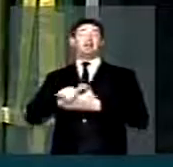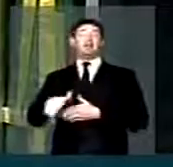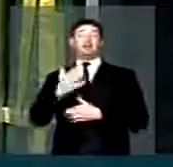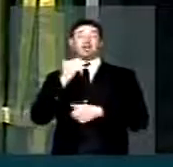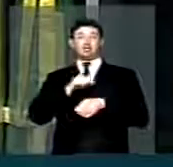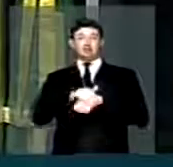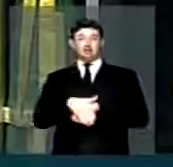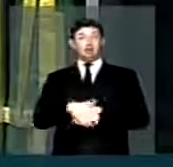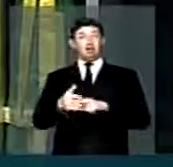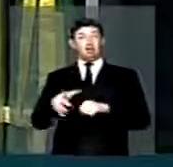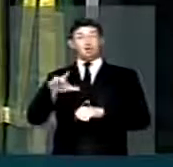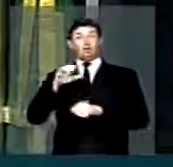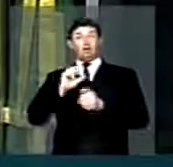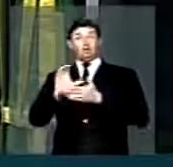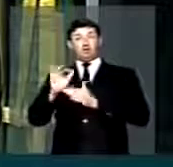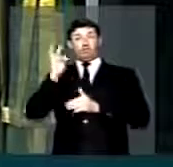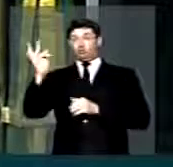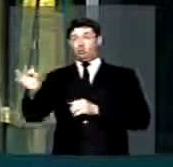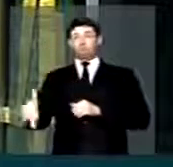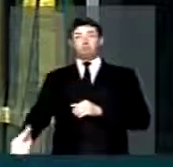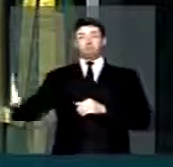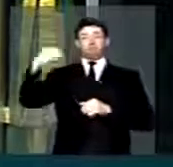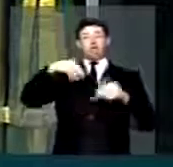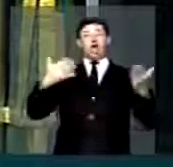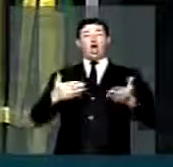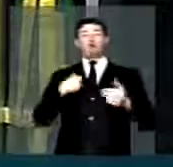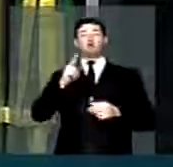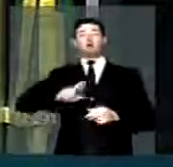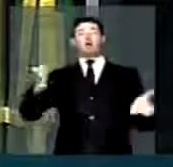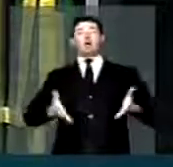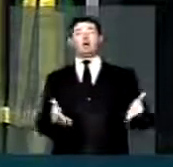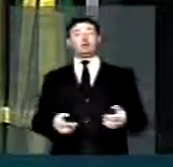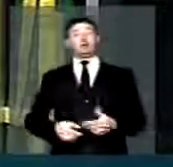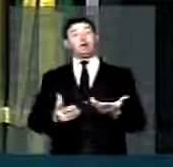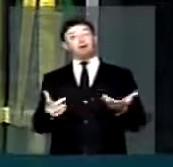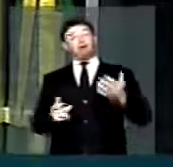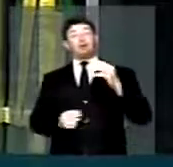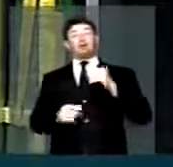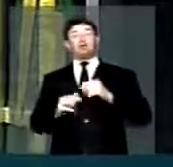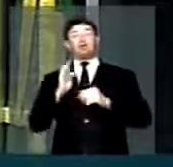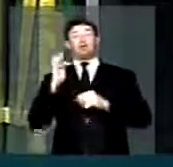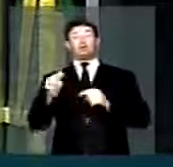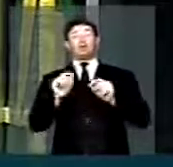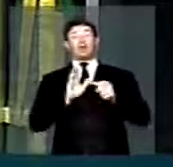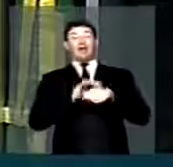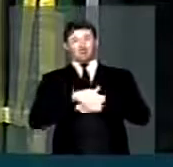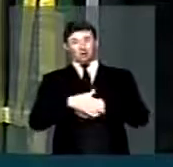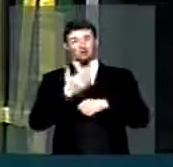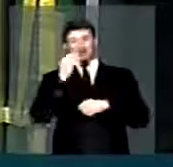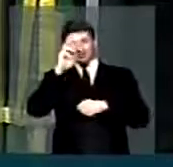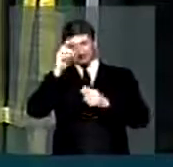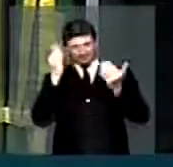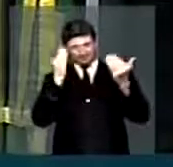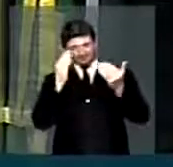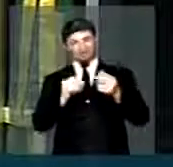Só que a hora do jantar chega. Como eu disse, o FGTS perdeu 20% de seu